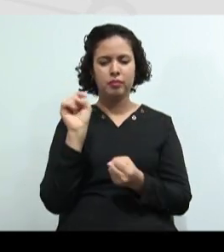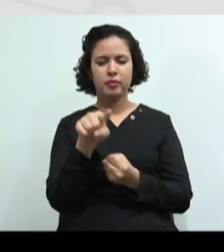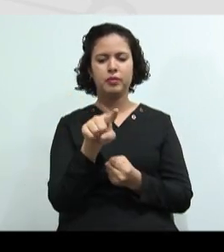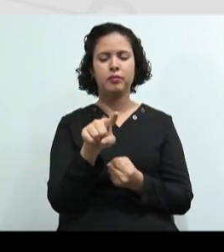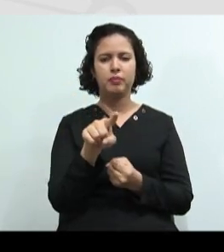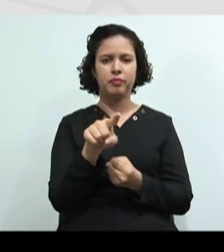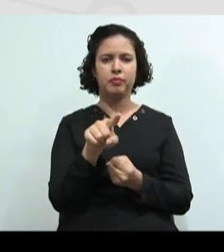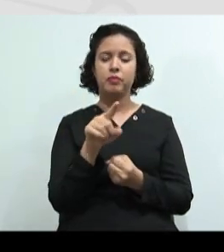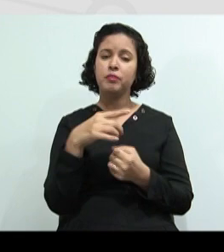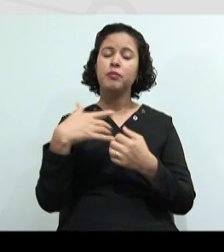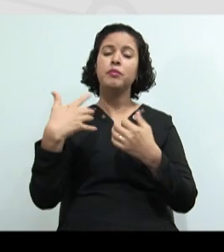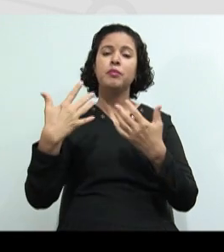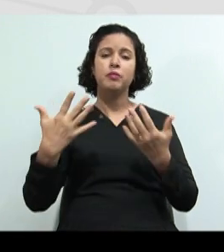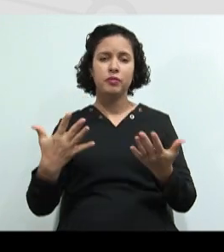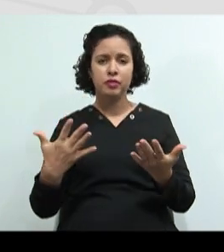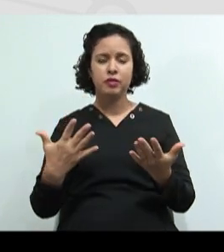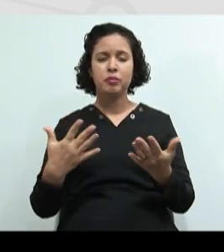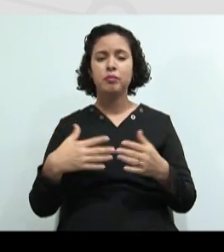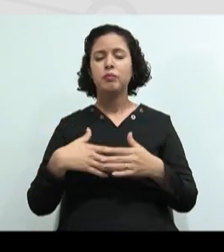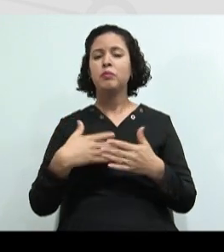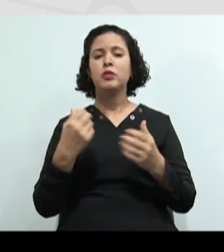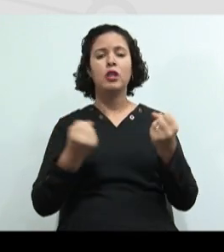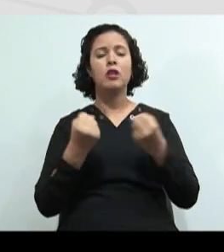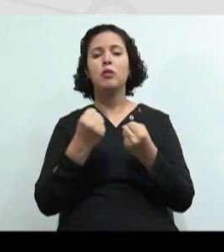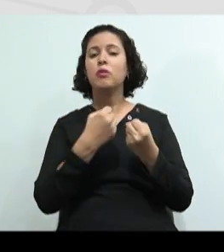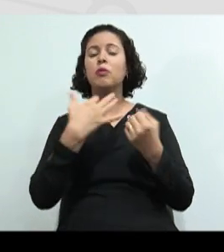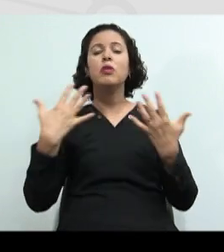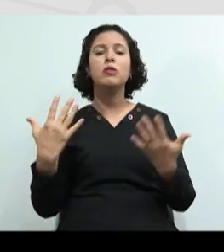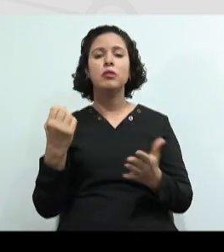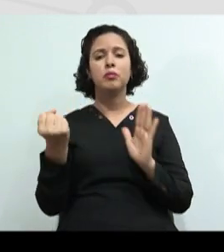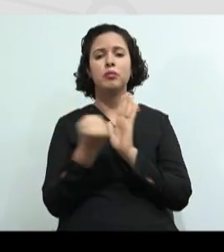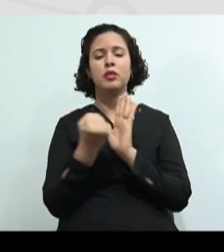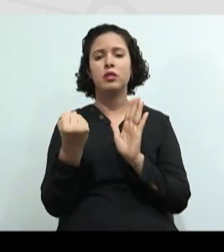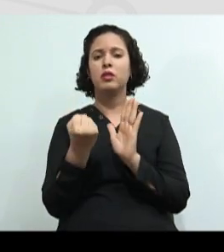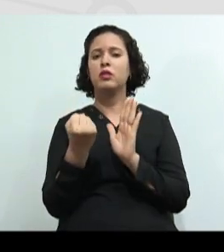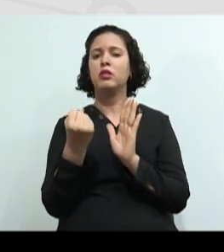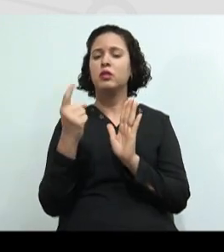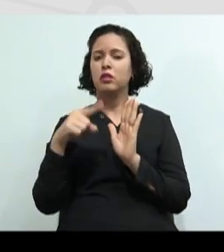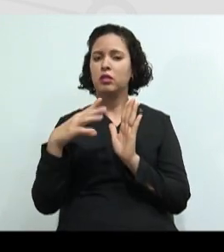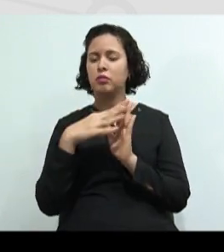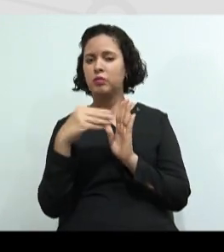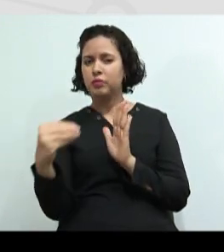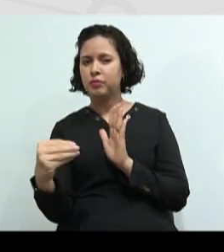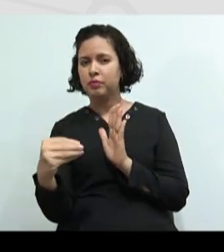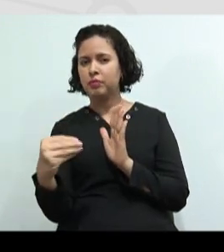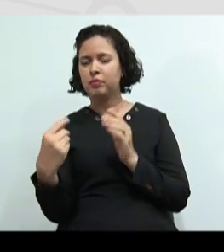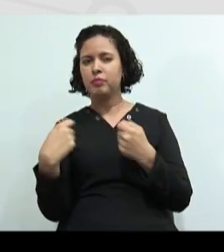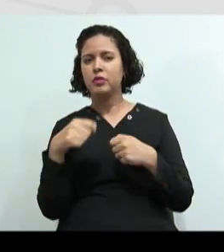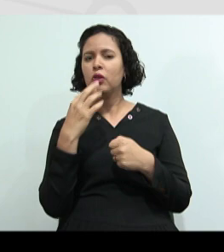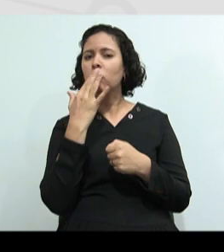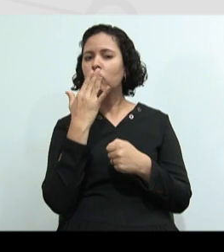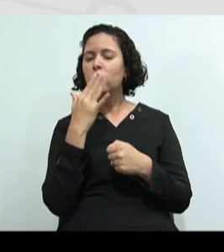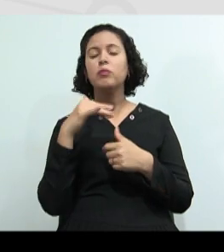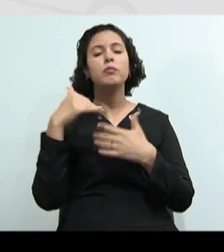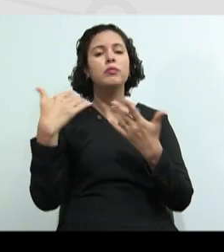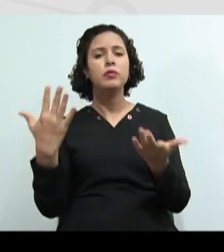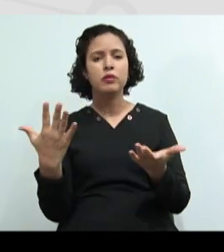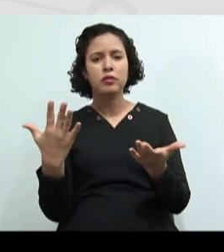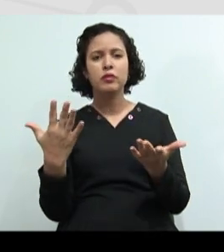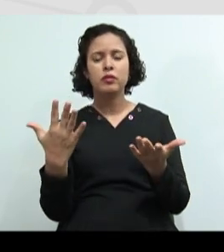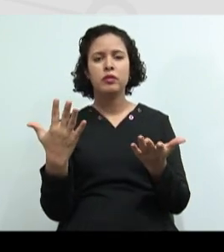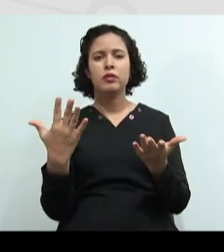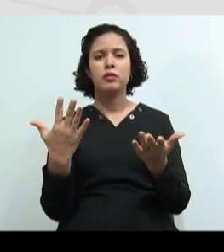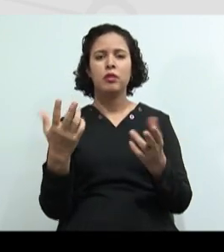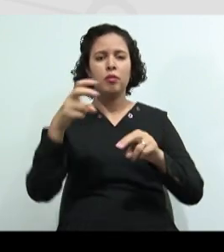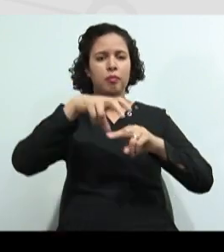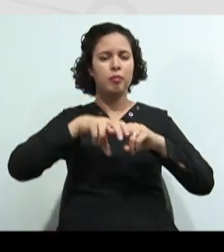Ah, é um carro de 50 mil, mas qual é o carro? É da marca tal, é do modelo tal, ele precisa ser da cor tal, eu quero o banco dele cor